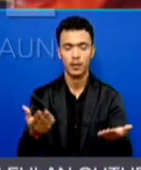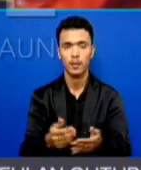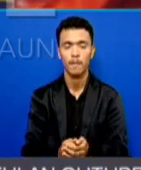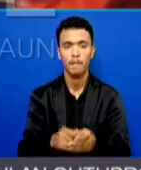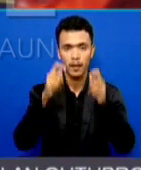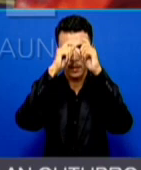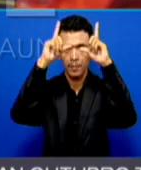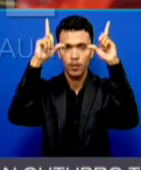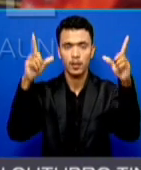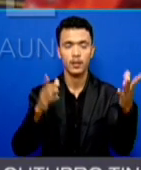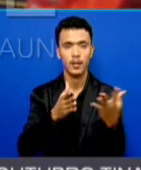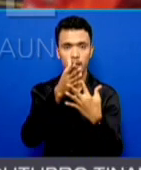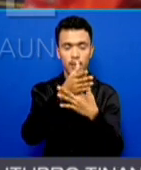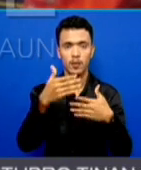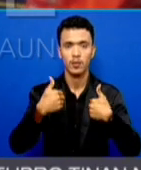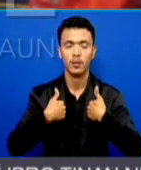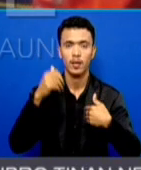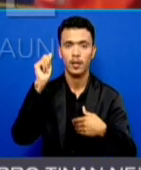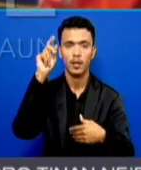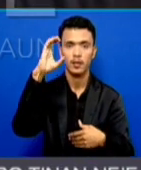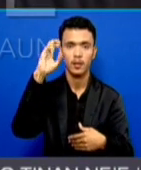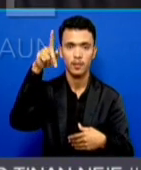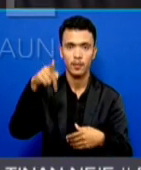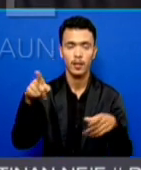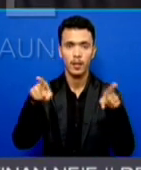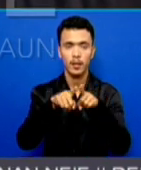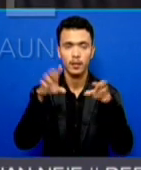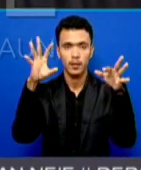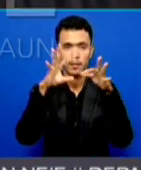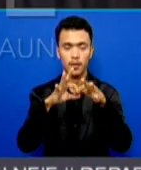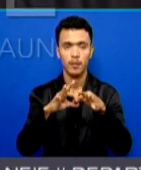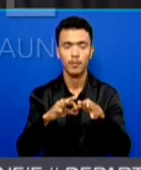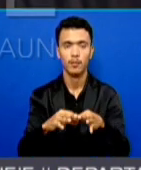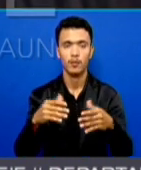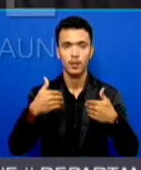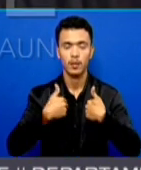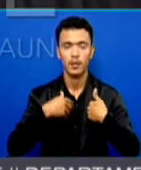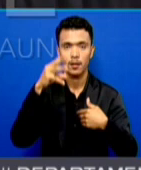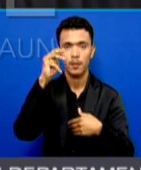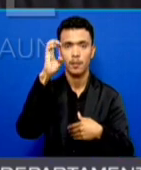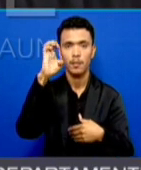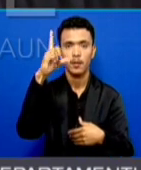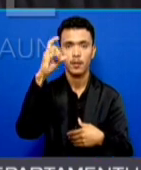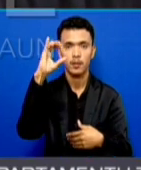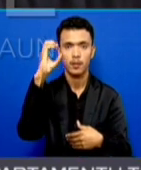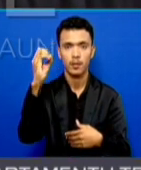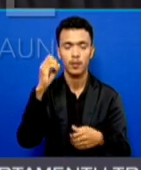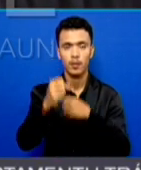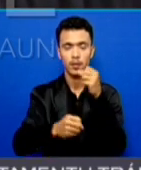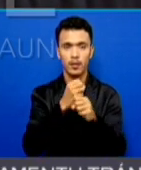antes, né? Timor-Leste, Tamaulu, que é a ACP, no der membro, e a ACP reunião, e a México. Ia tinan rihun